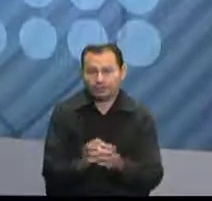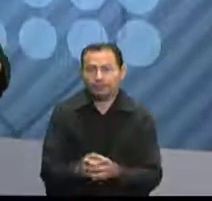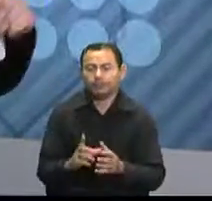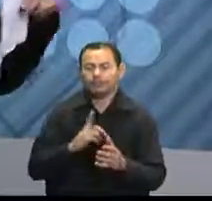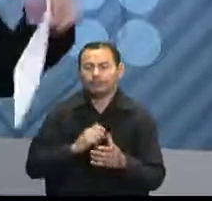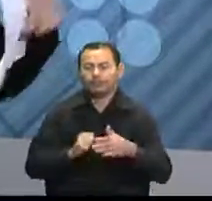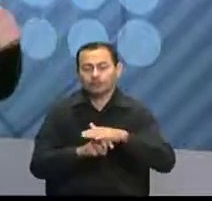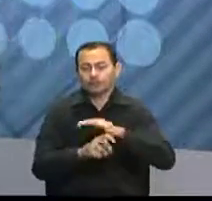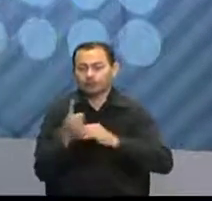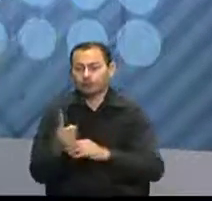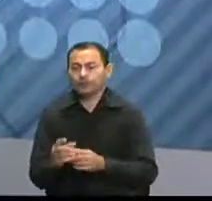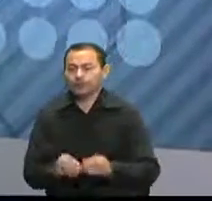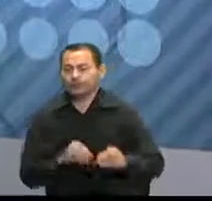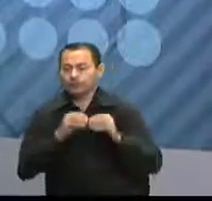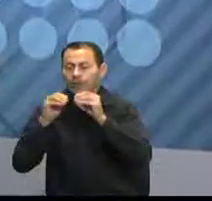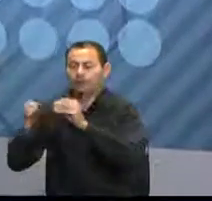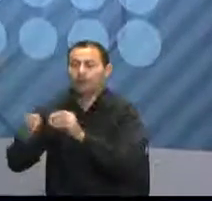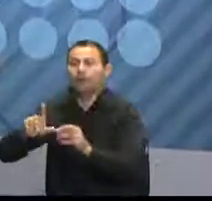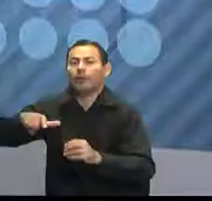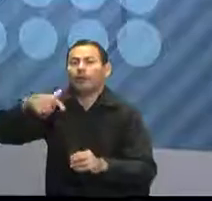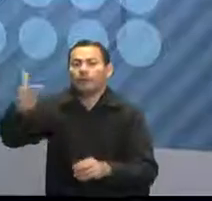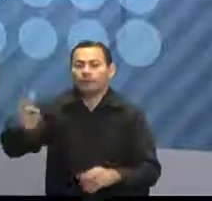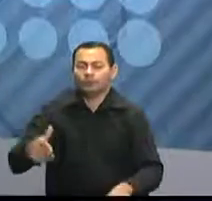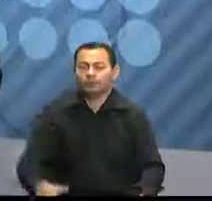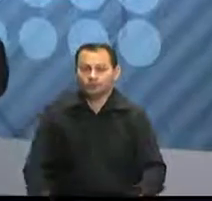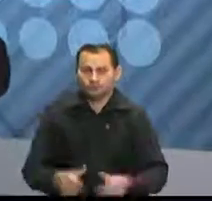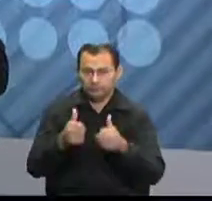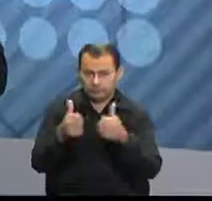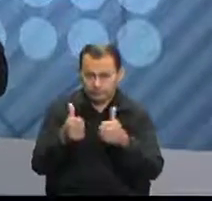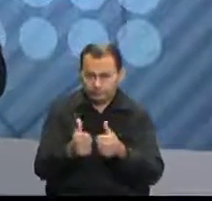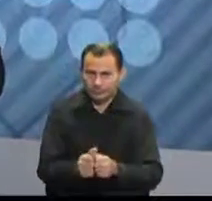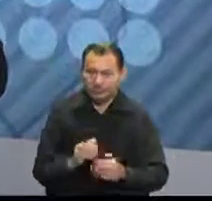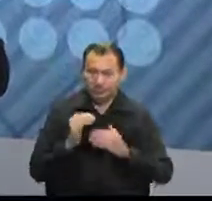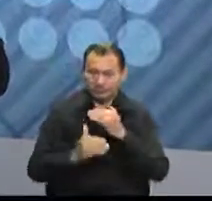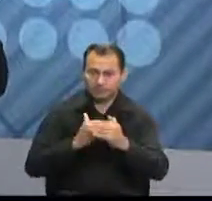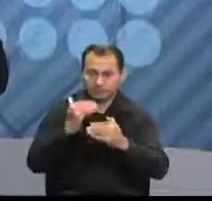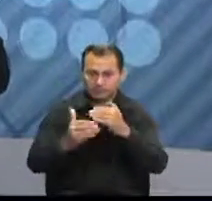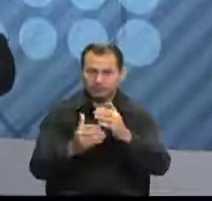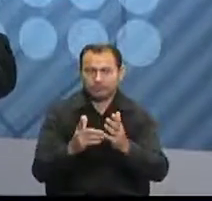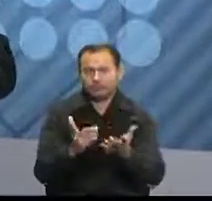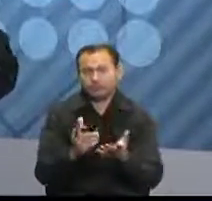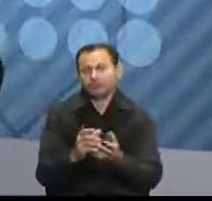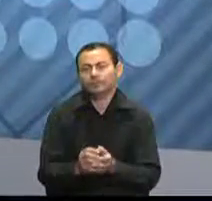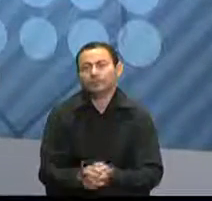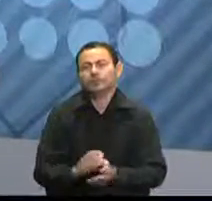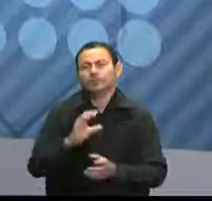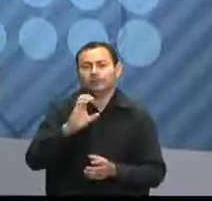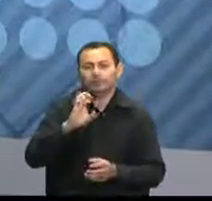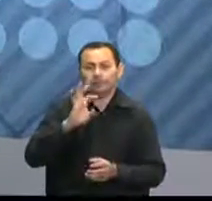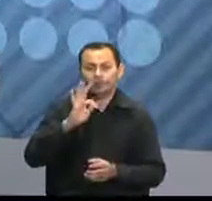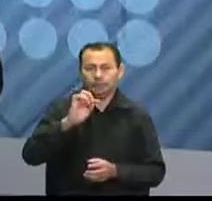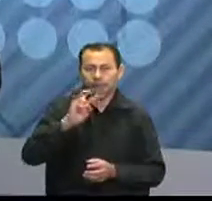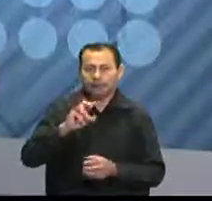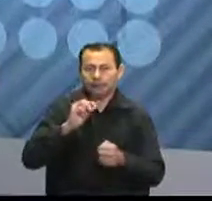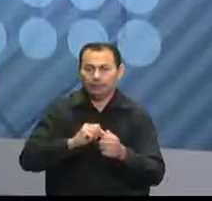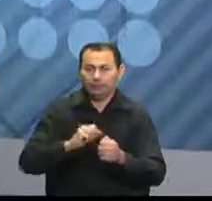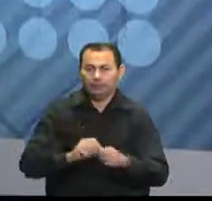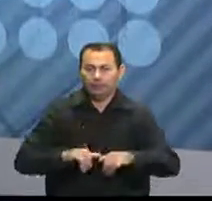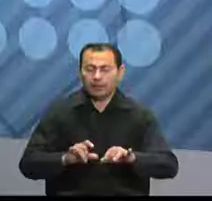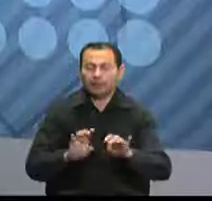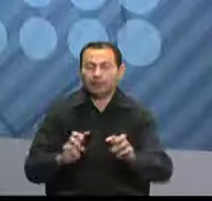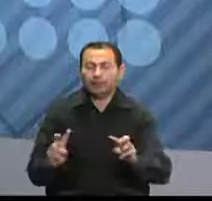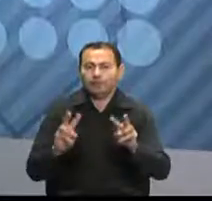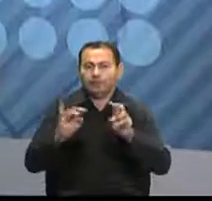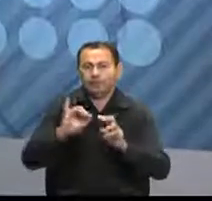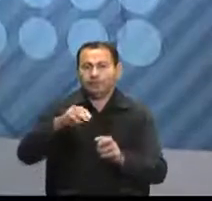vai pegar são de 8 transferir para outro tudo bem então esse processo que ele é a cetip que faz no mercado de valores